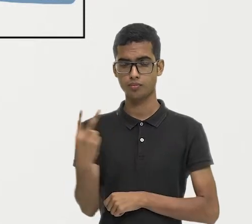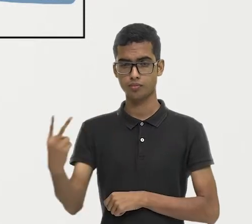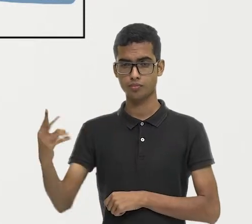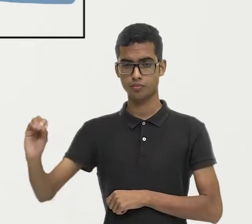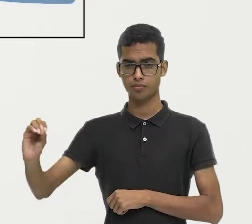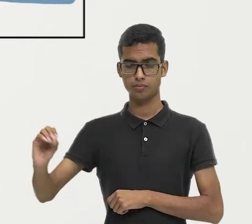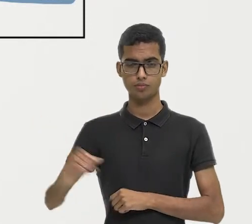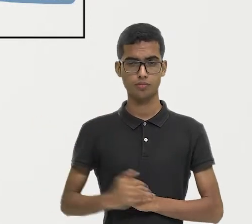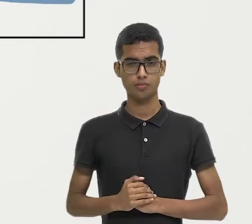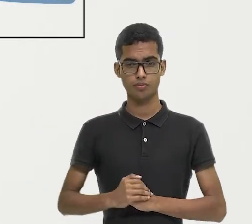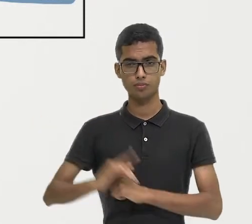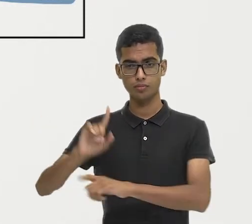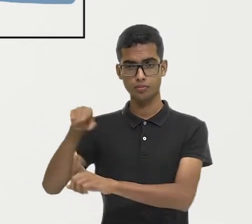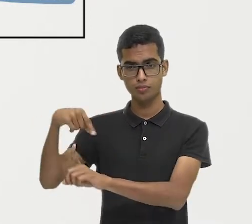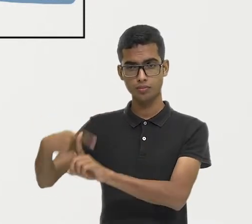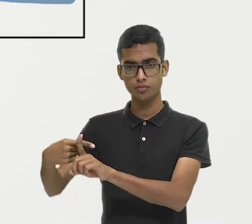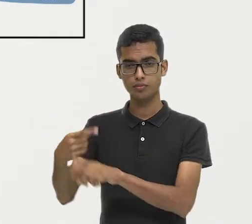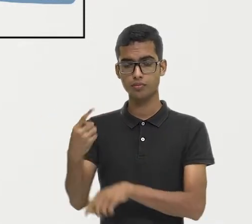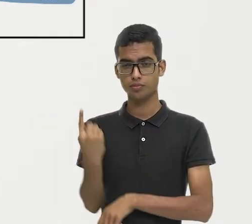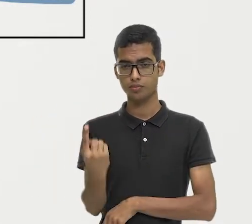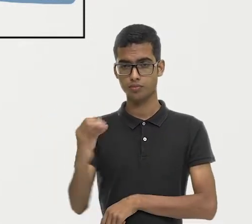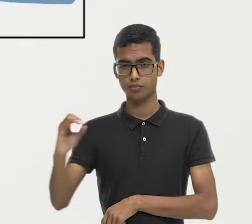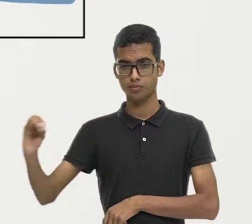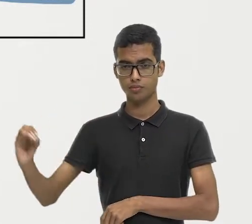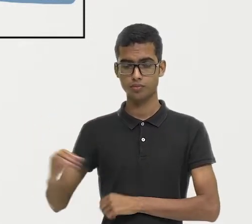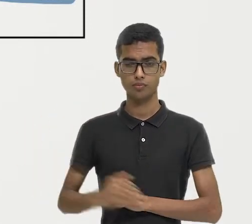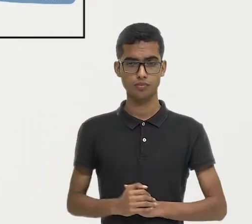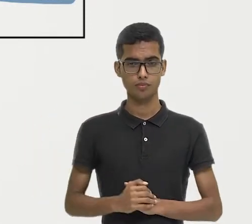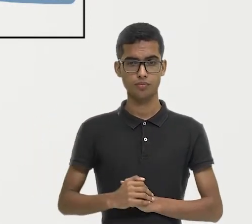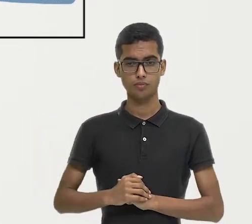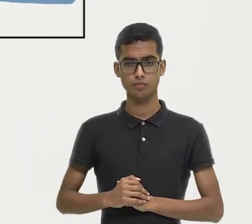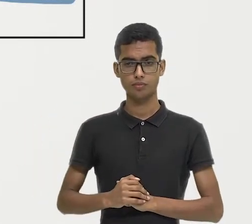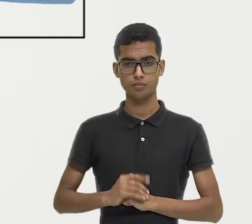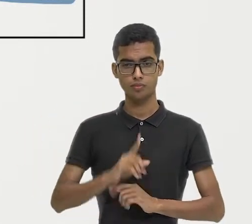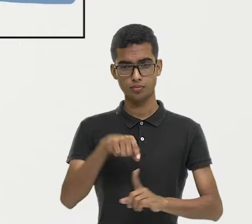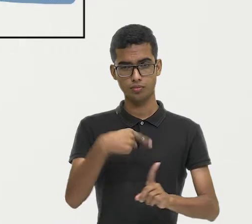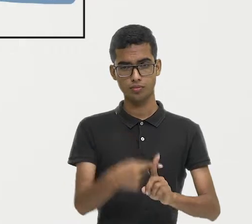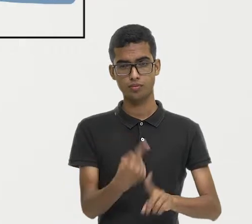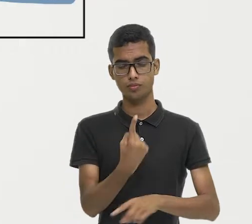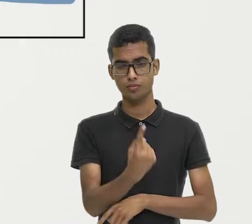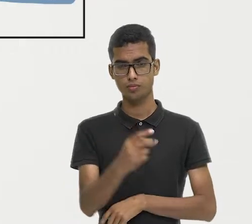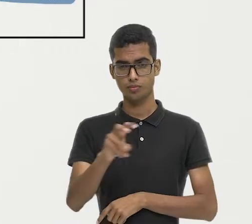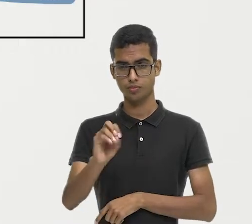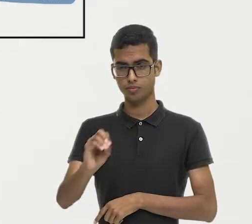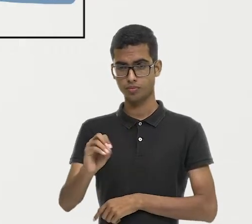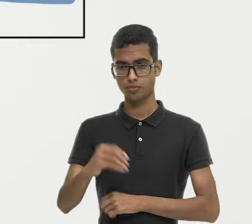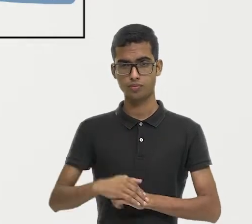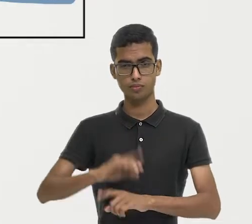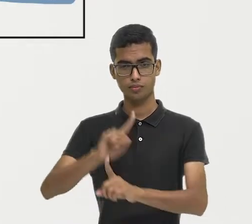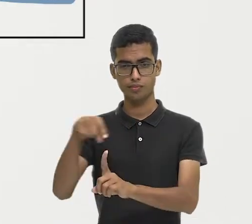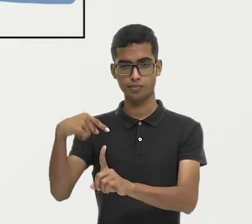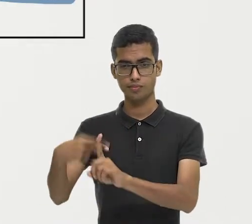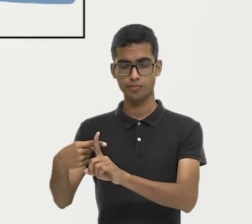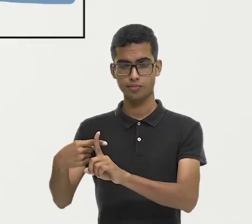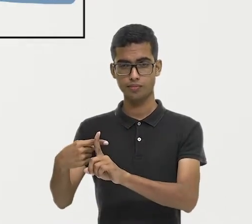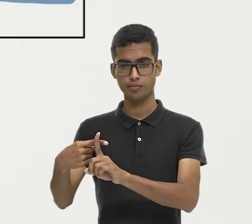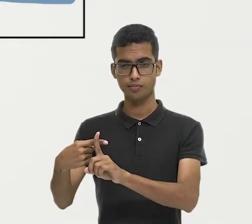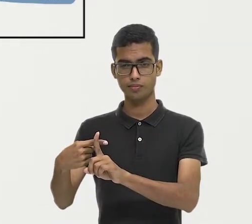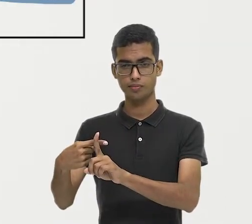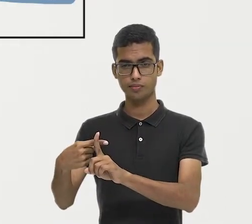mais 220, mais 100, mais 150,